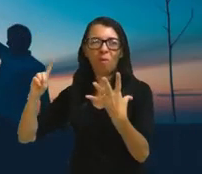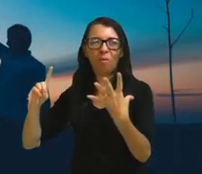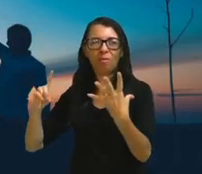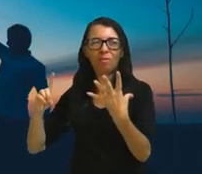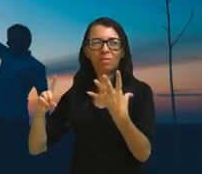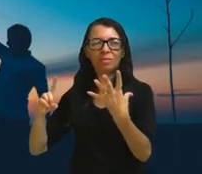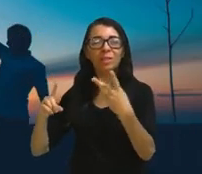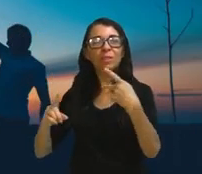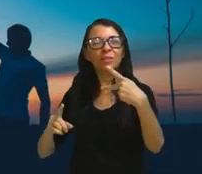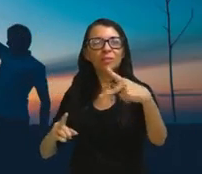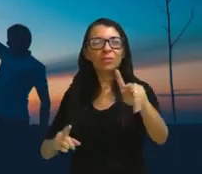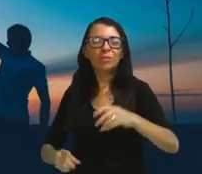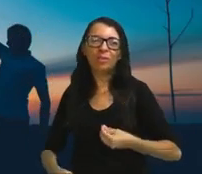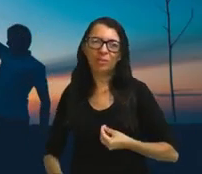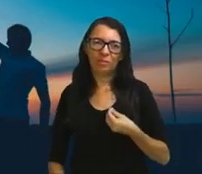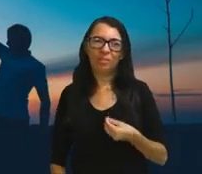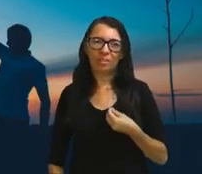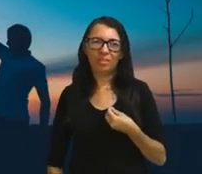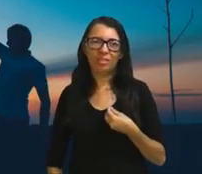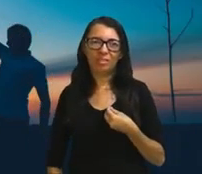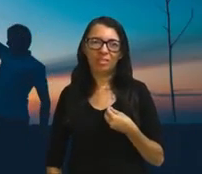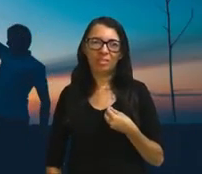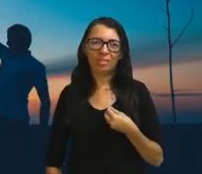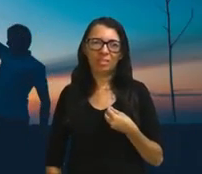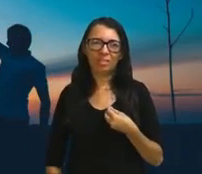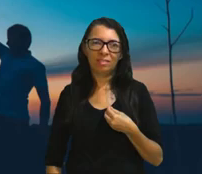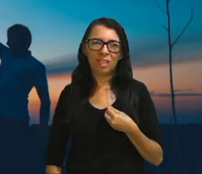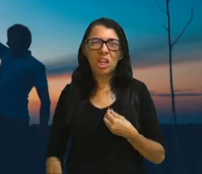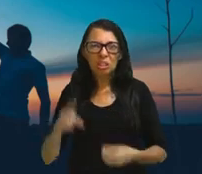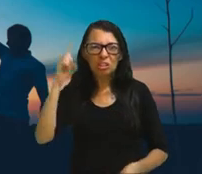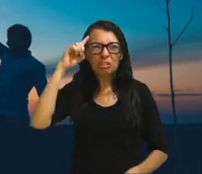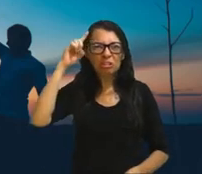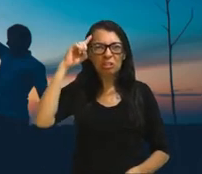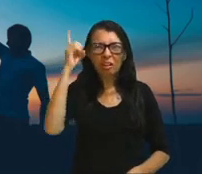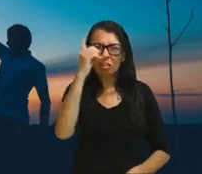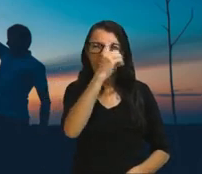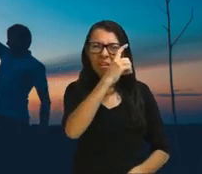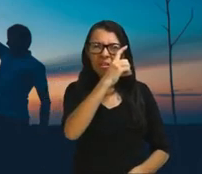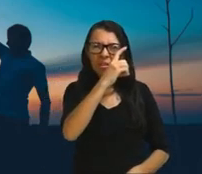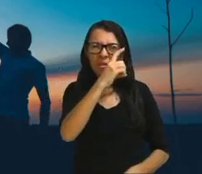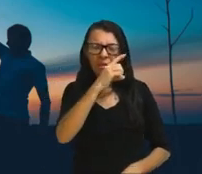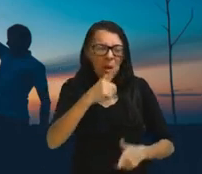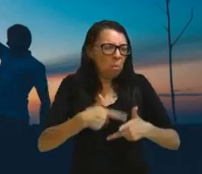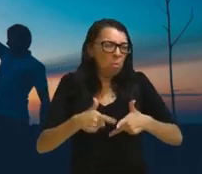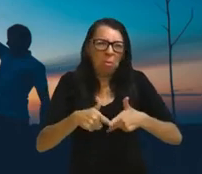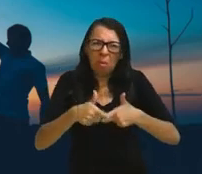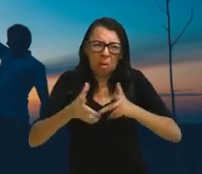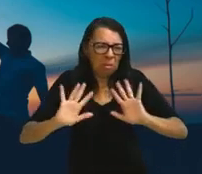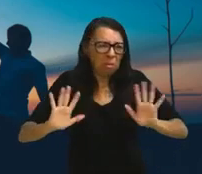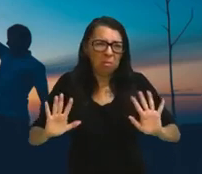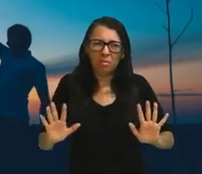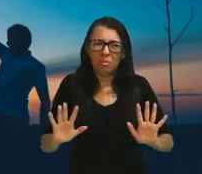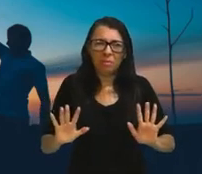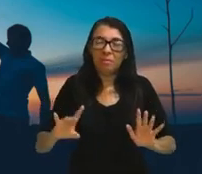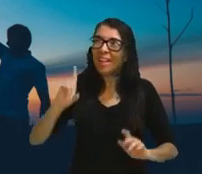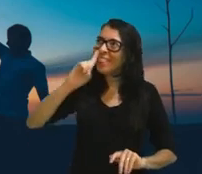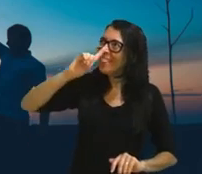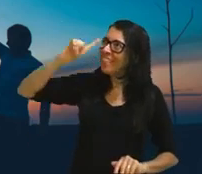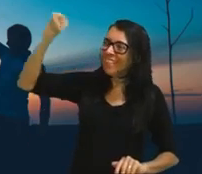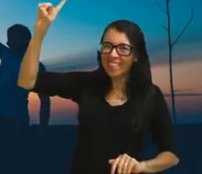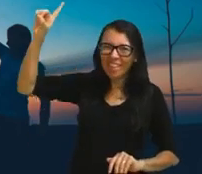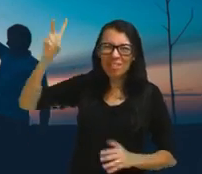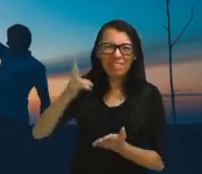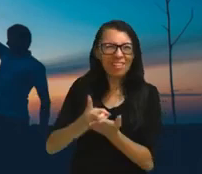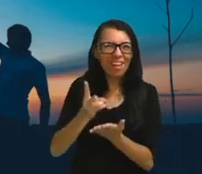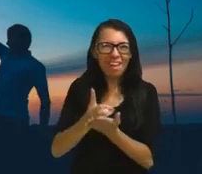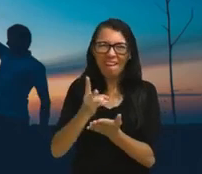tempos difíceis, Ele salva o seu povo. Que Deus te abençoe. Que